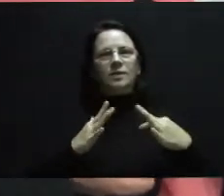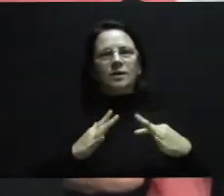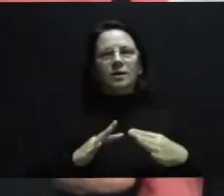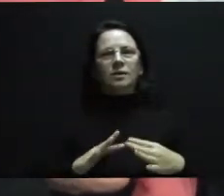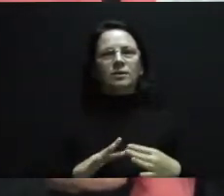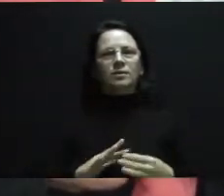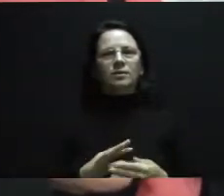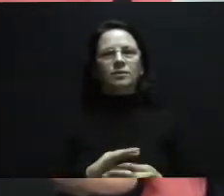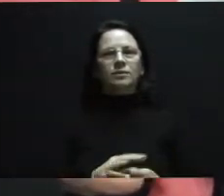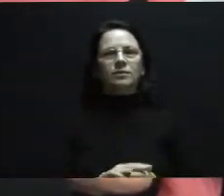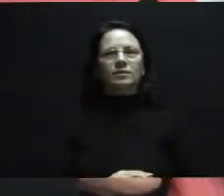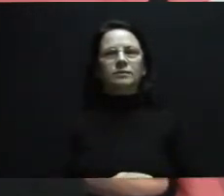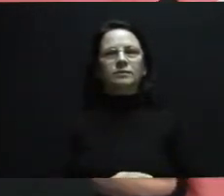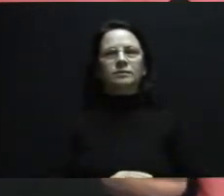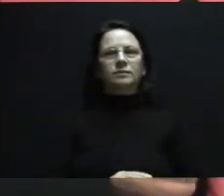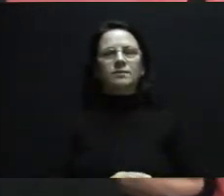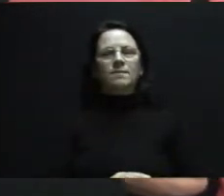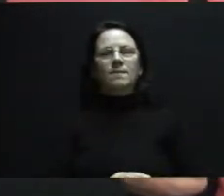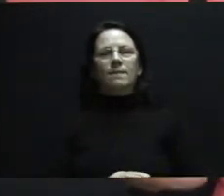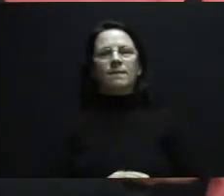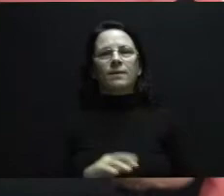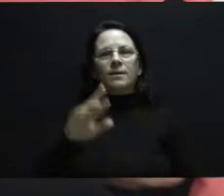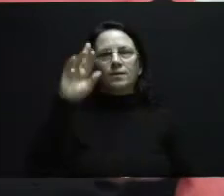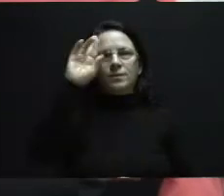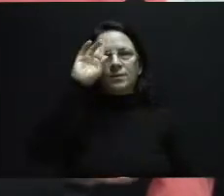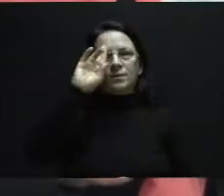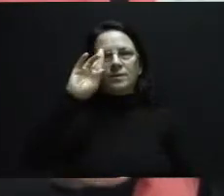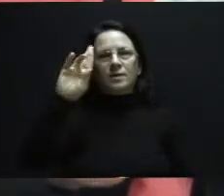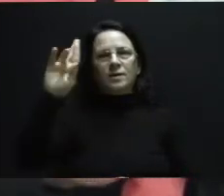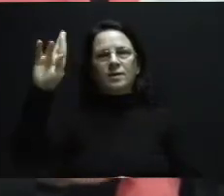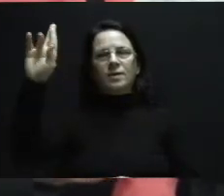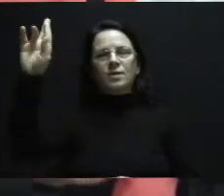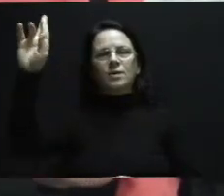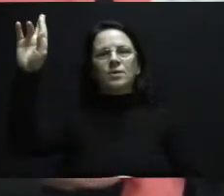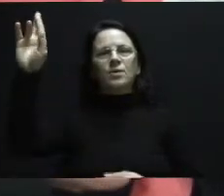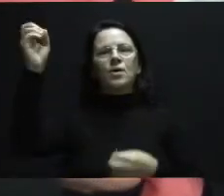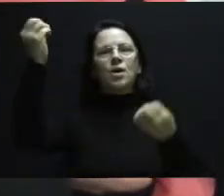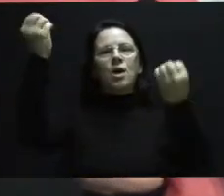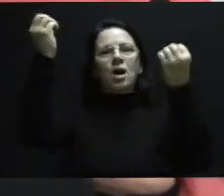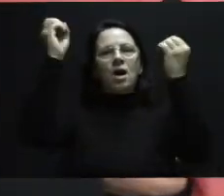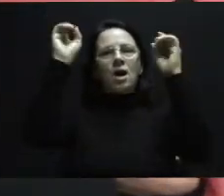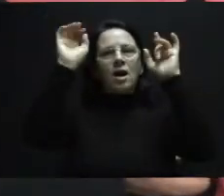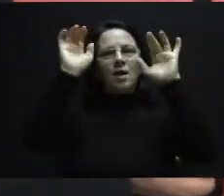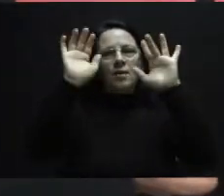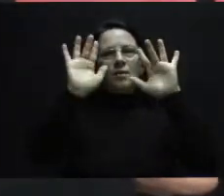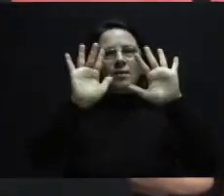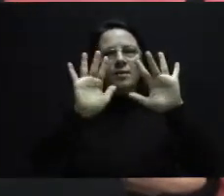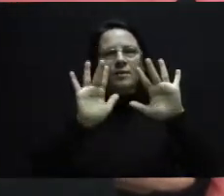santuário. Abençoa, Senhor,